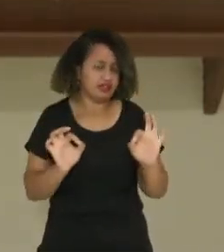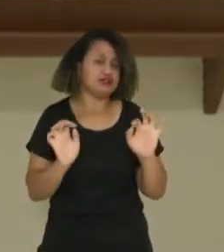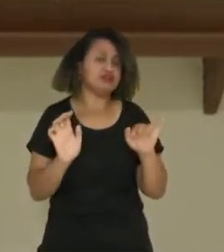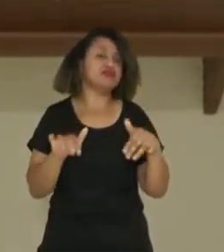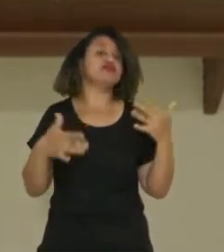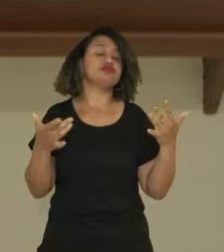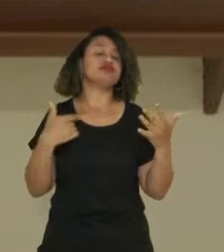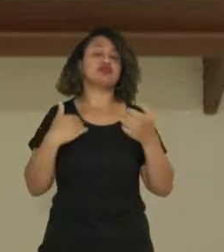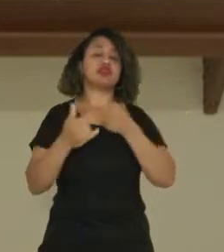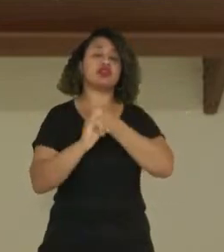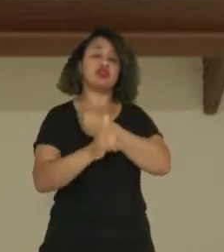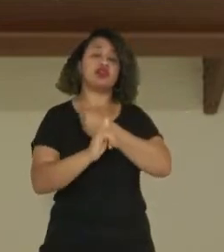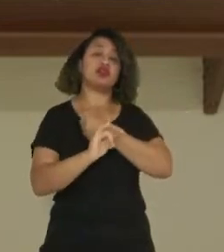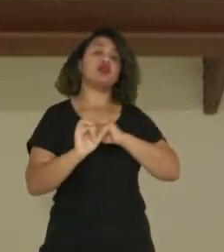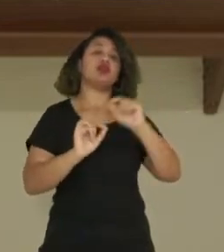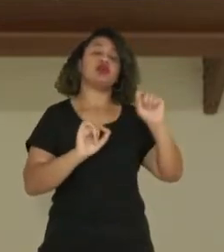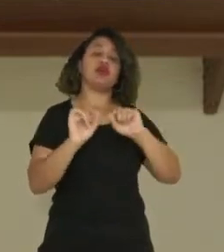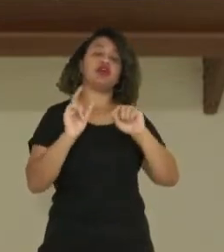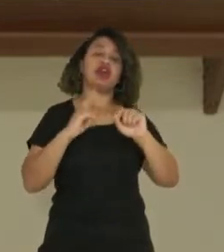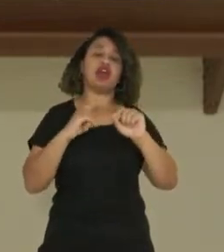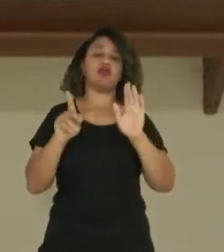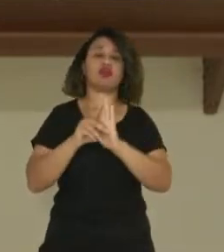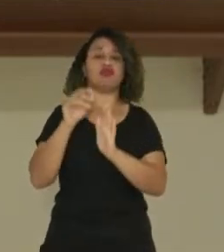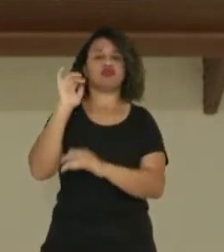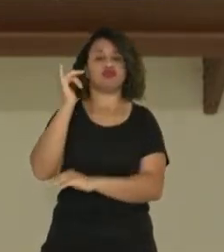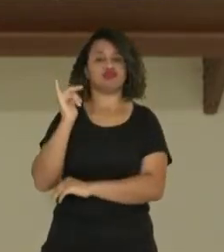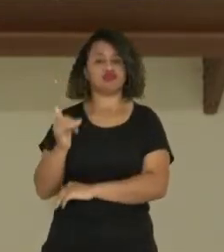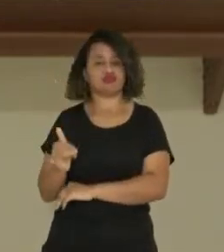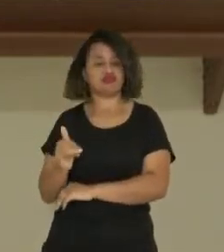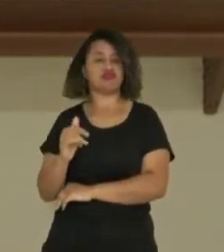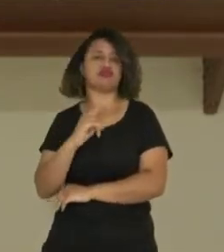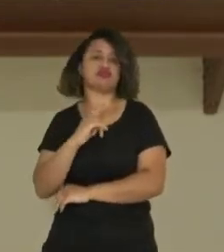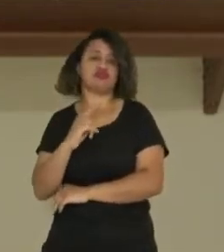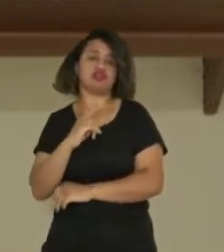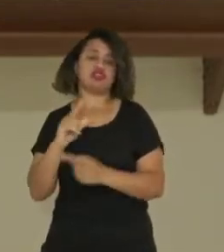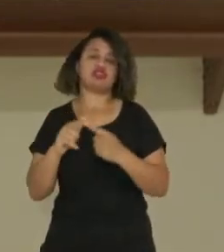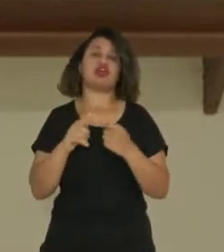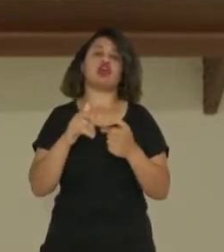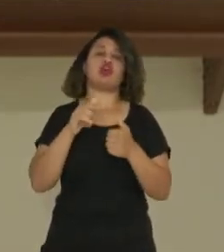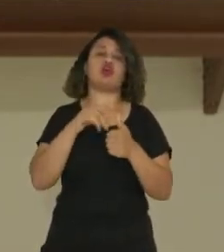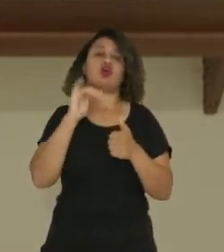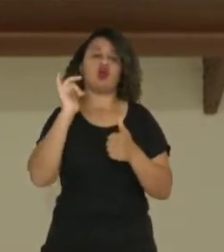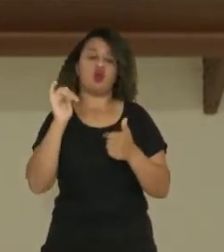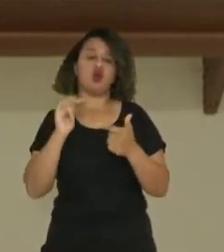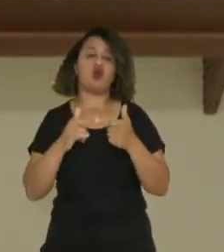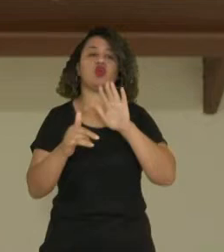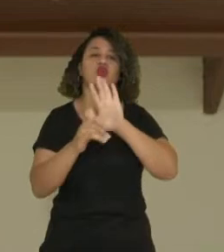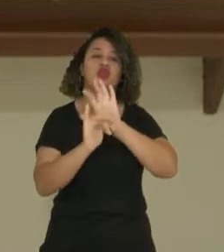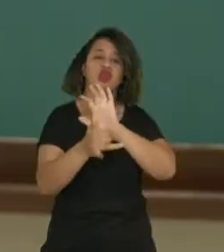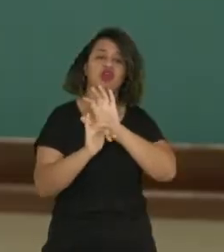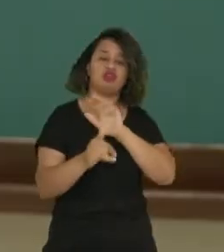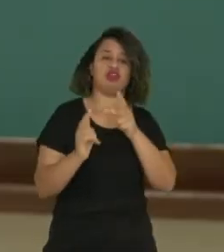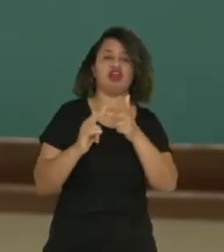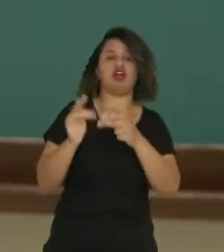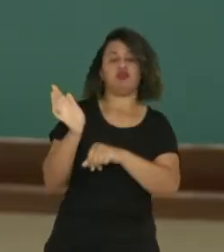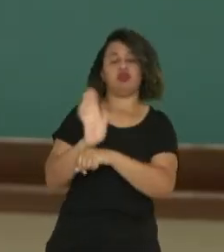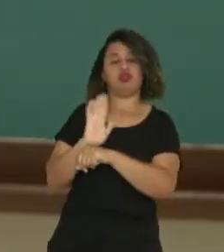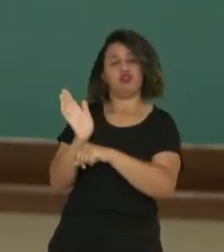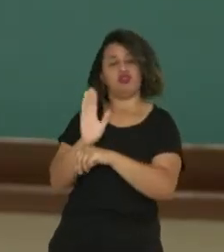A crônica, então, faz parte da narração, como o conto, a fábula, o filme, a novela, o